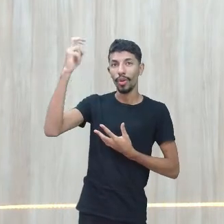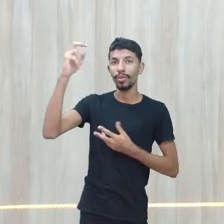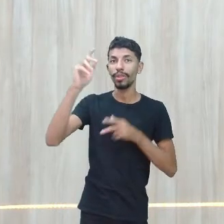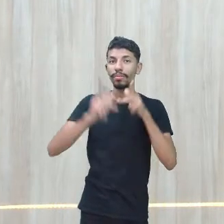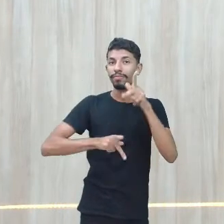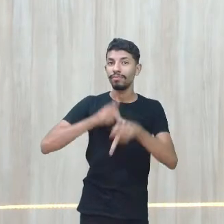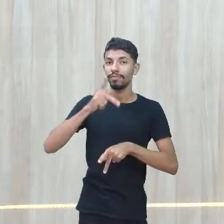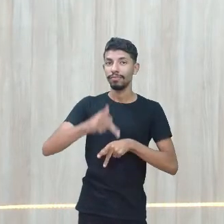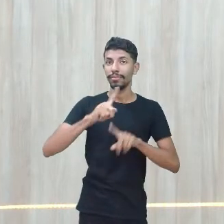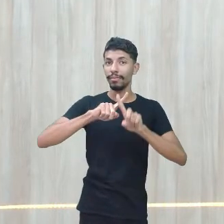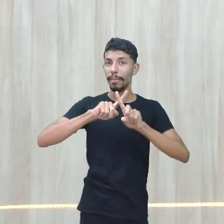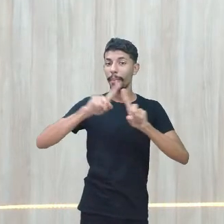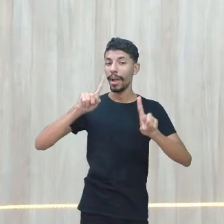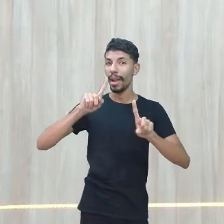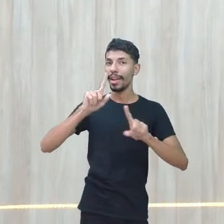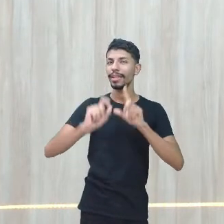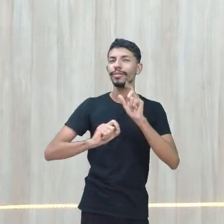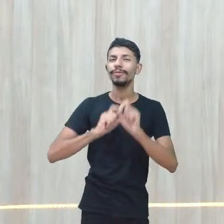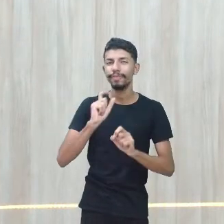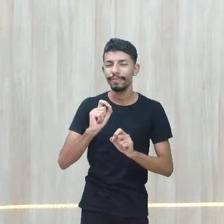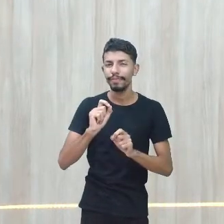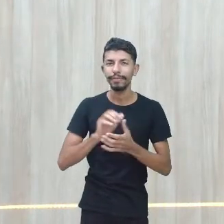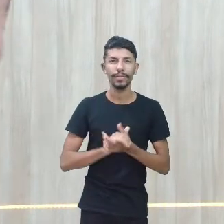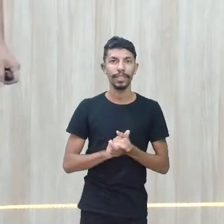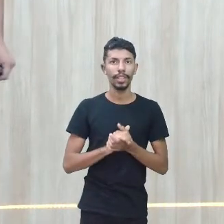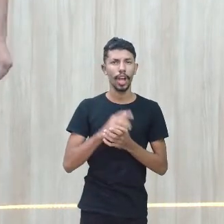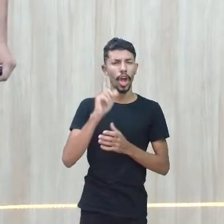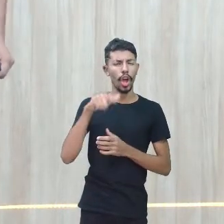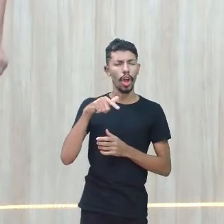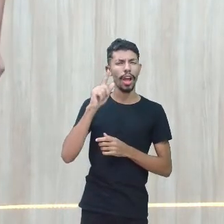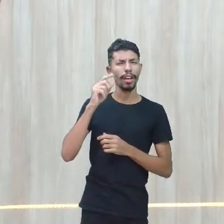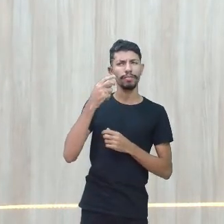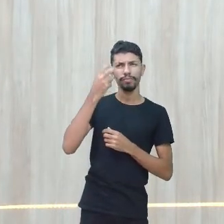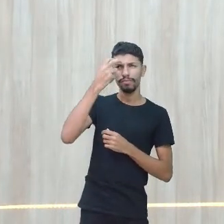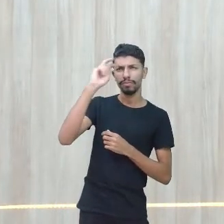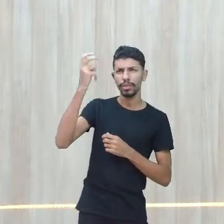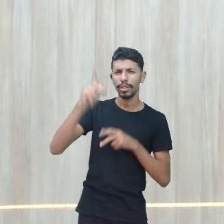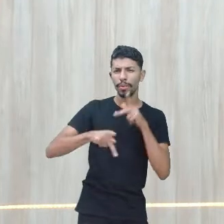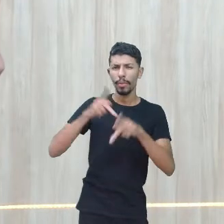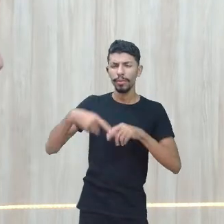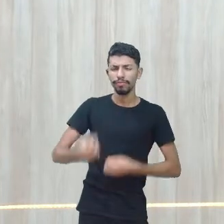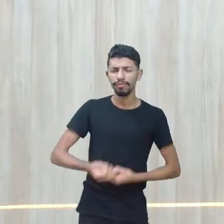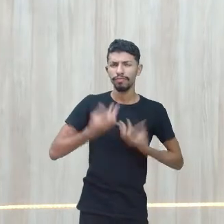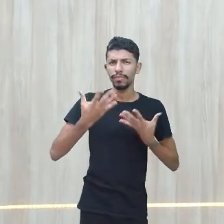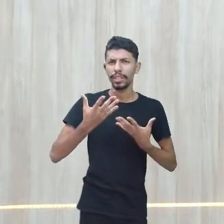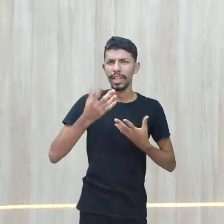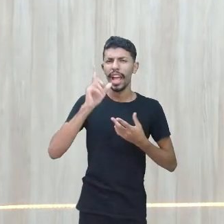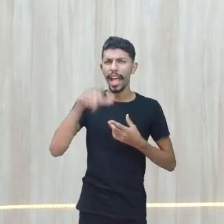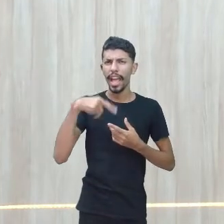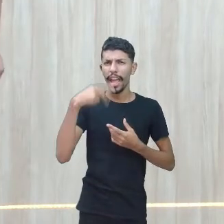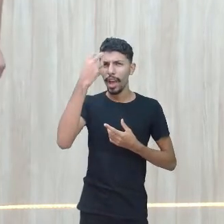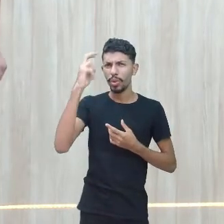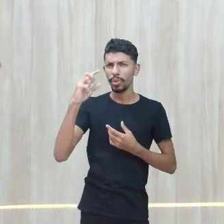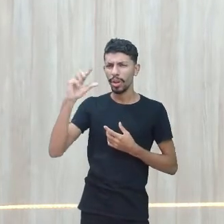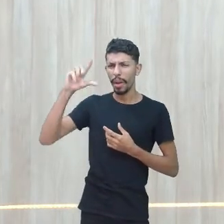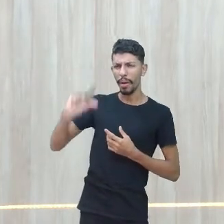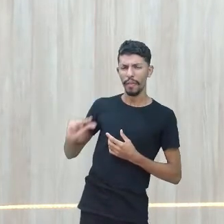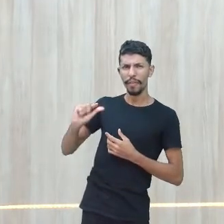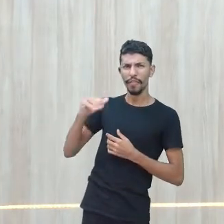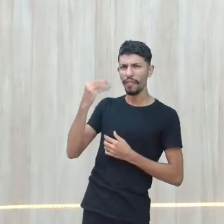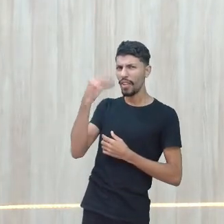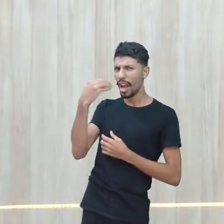popular. Mas, por ele ser uma manifestação da cultura popular, será que ele é uma cultura de menos valor?